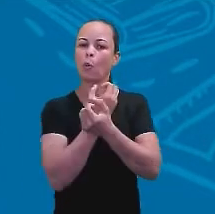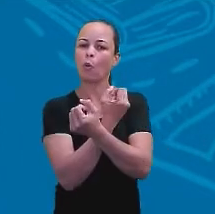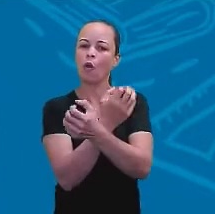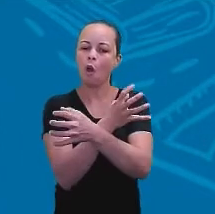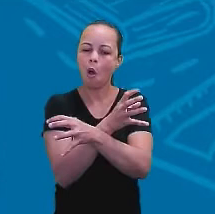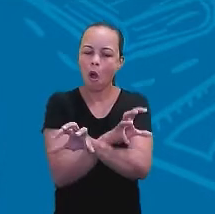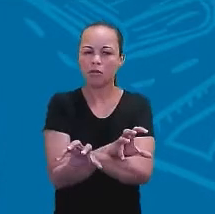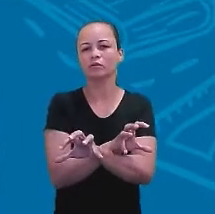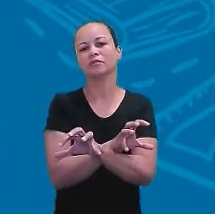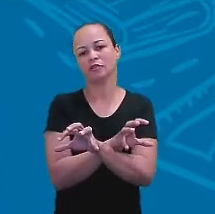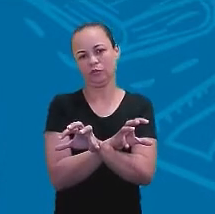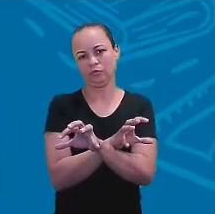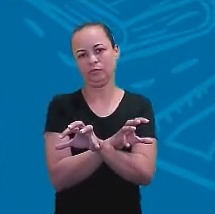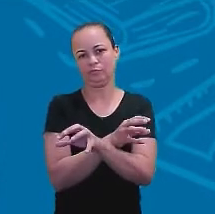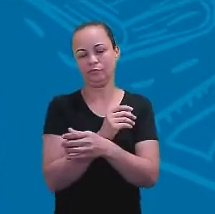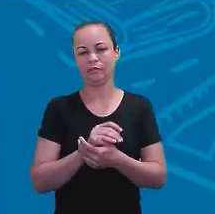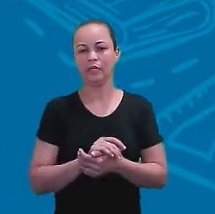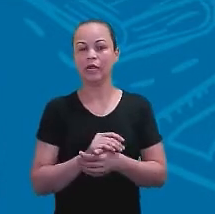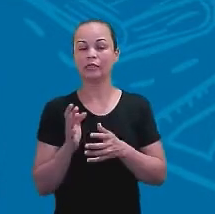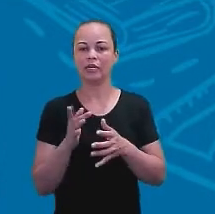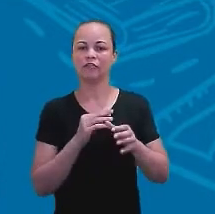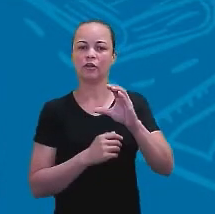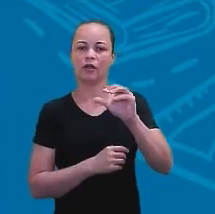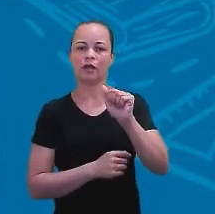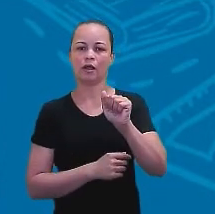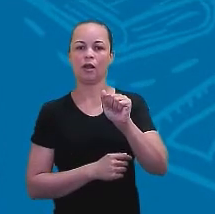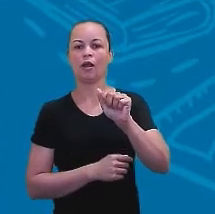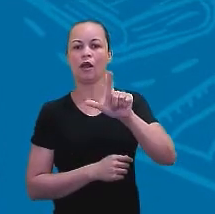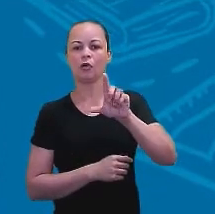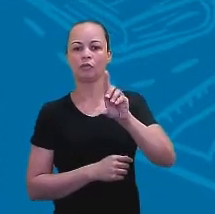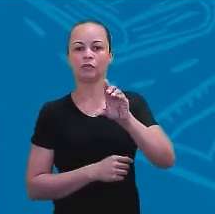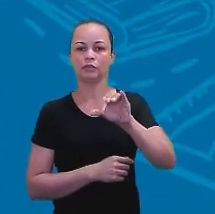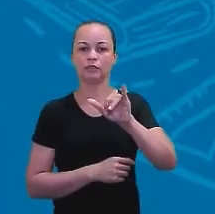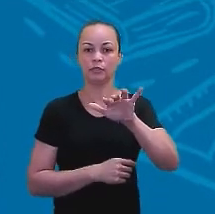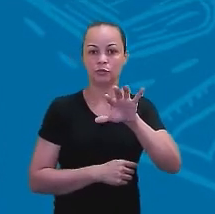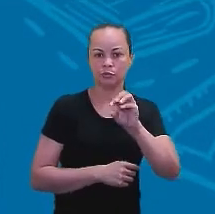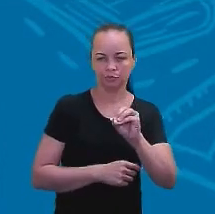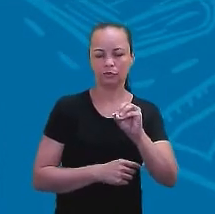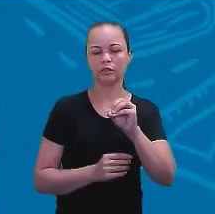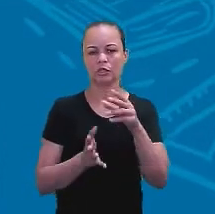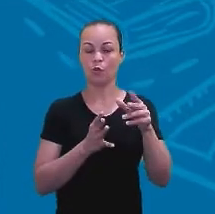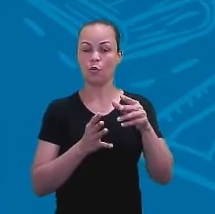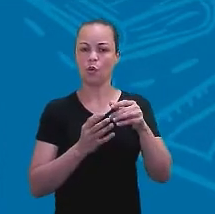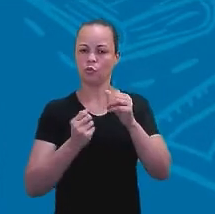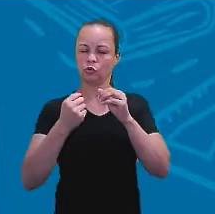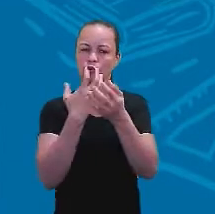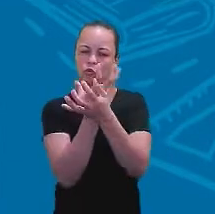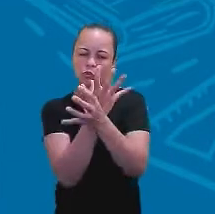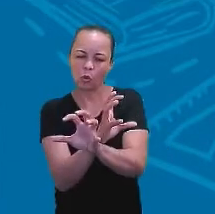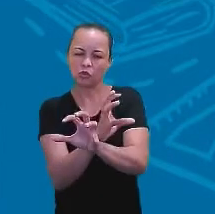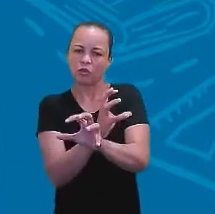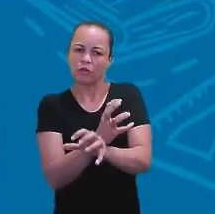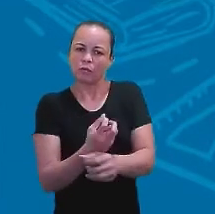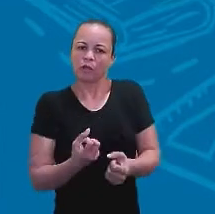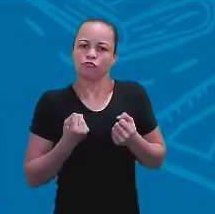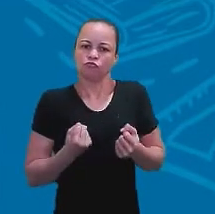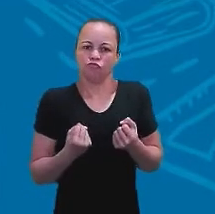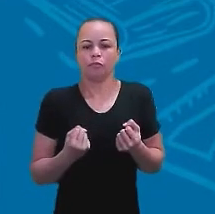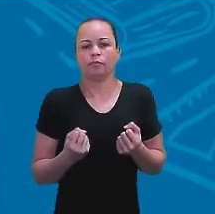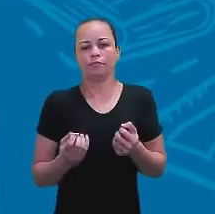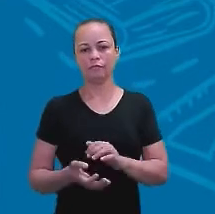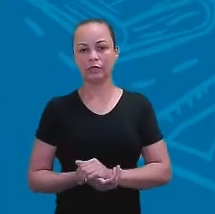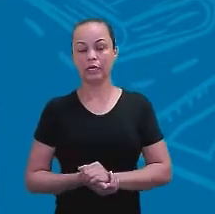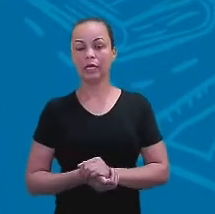certo? Ou seja, através do cálcio, os nossos ossos vão ficar com mais força, tá certo? E aí a